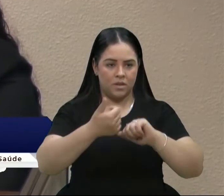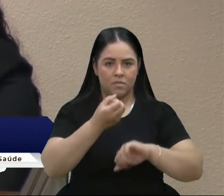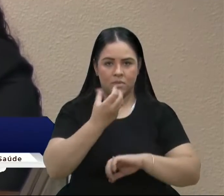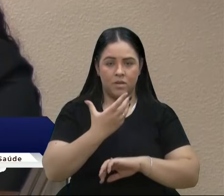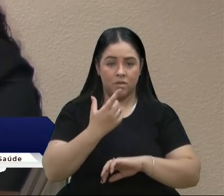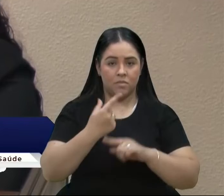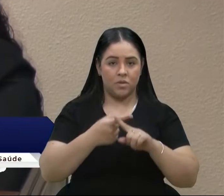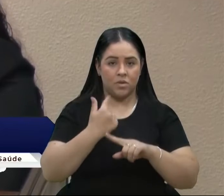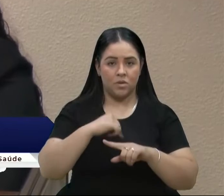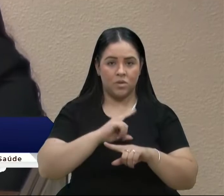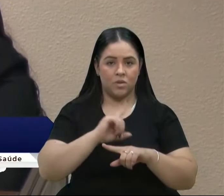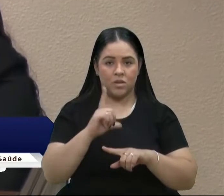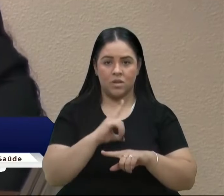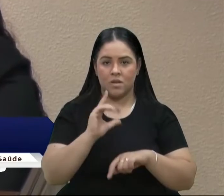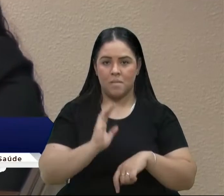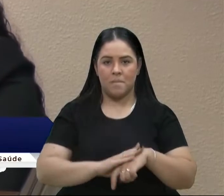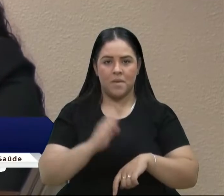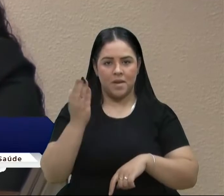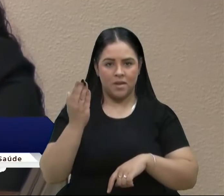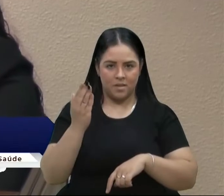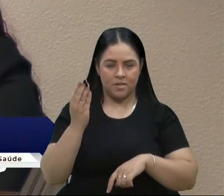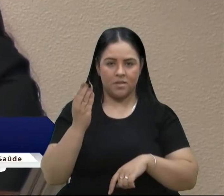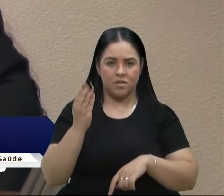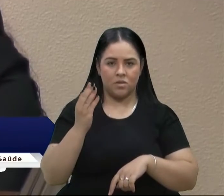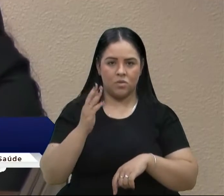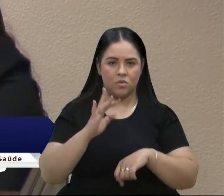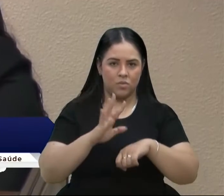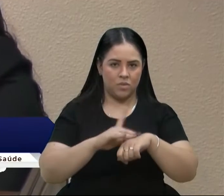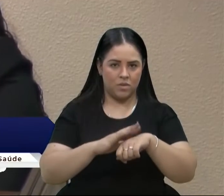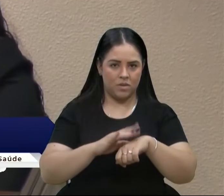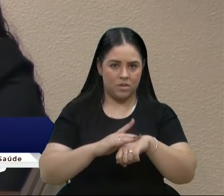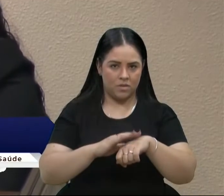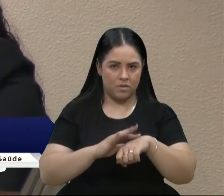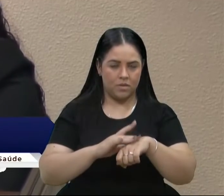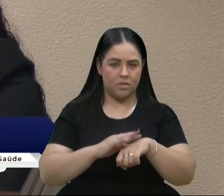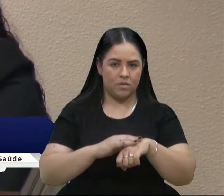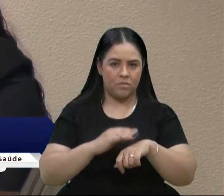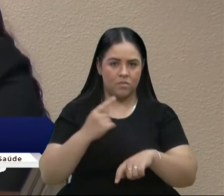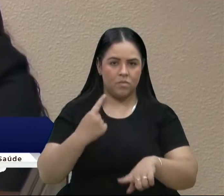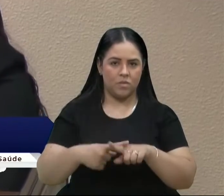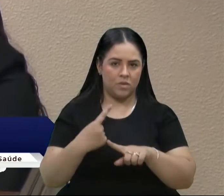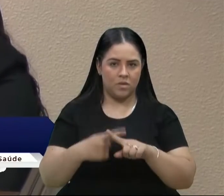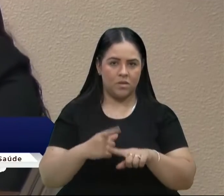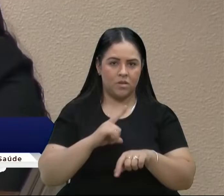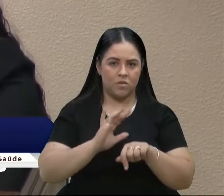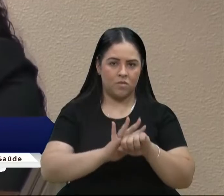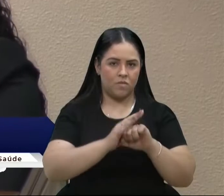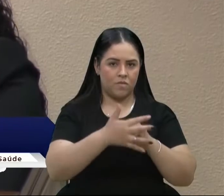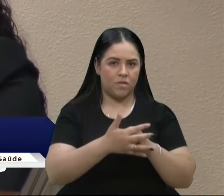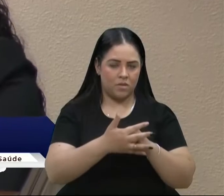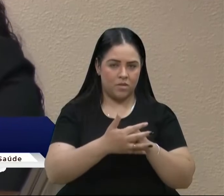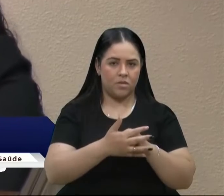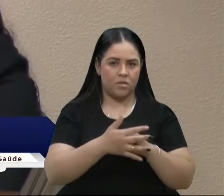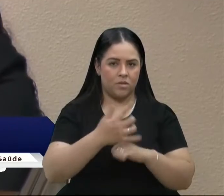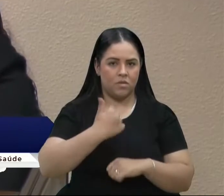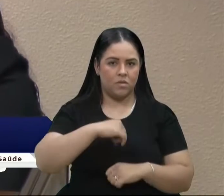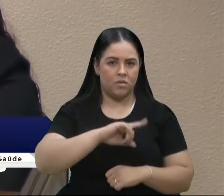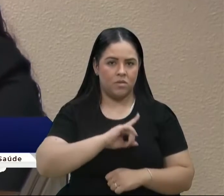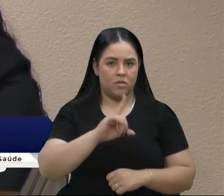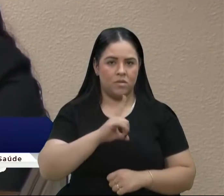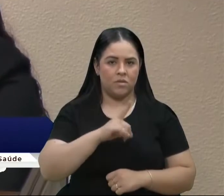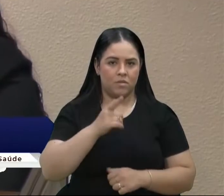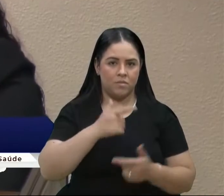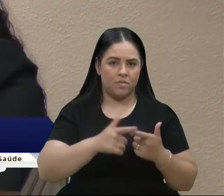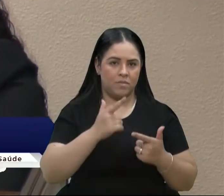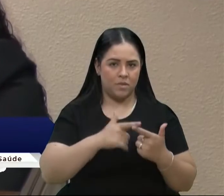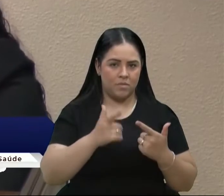um aumento considerável de doentes crônicos, né, em função da Covid, né, como nós temos sequelas